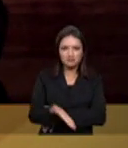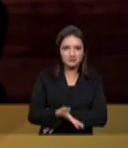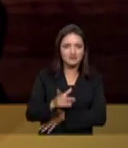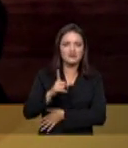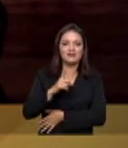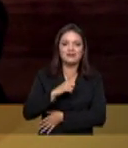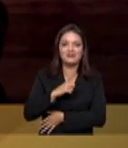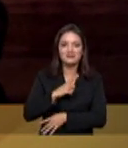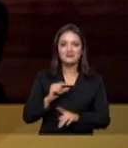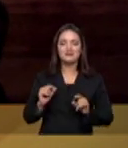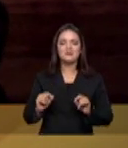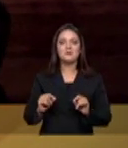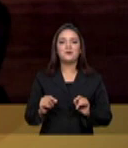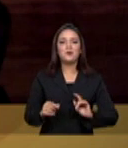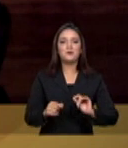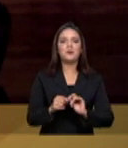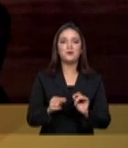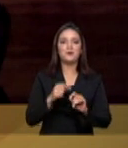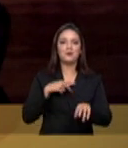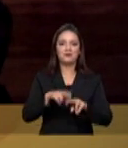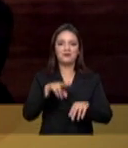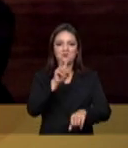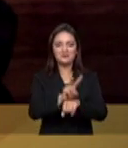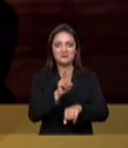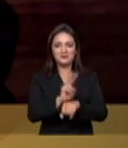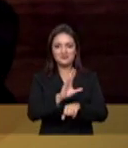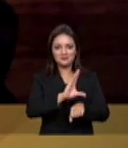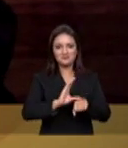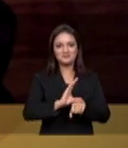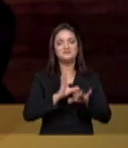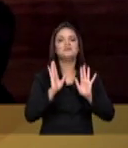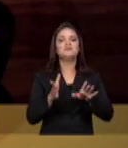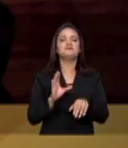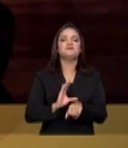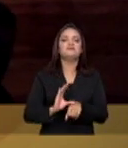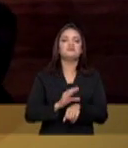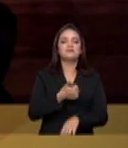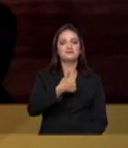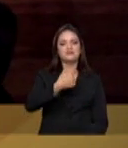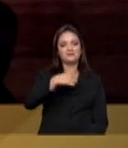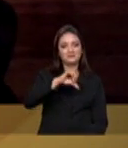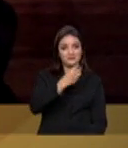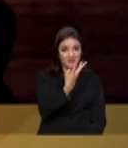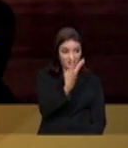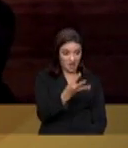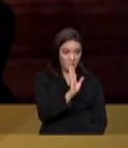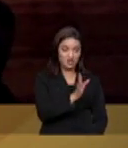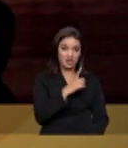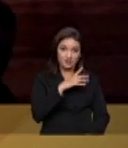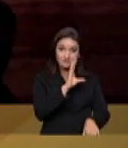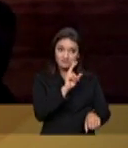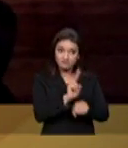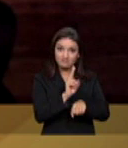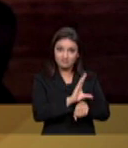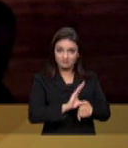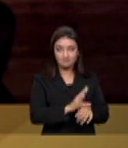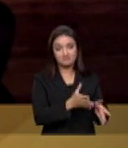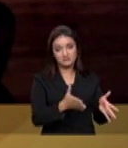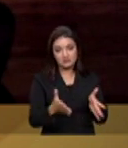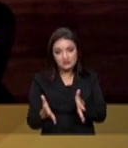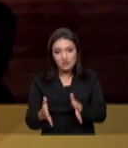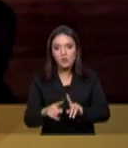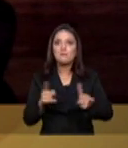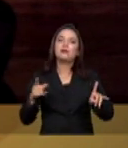indígenas considerada a sua proteção concional desde a condição de 1934 operou-se a partir